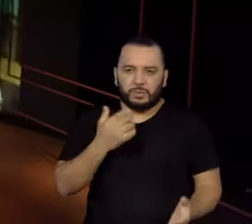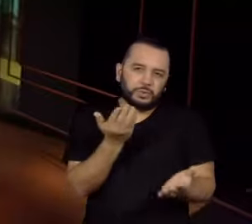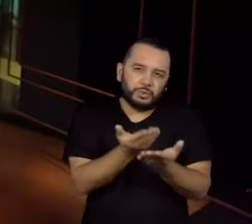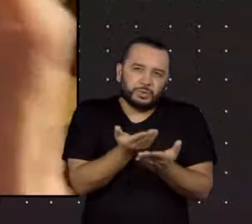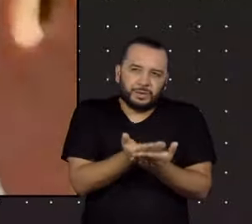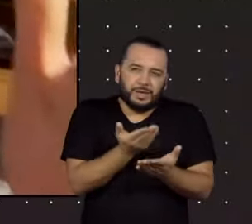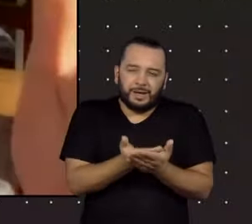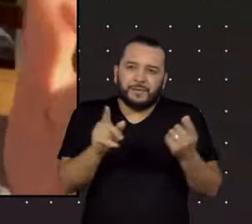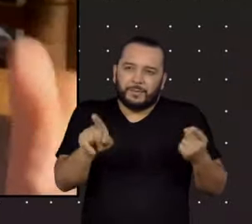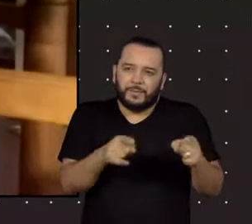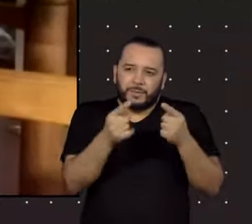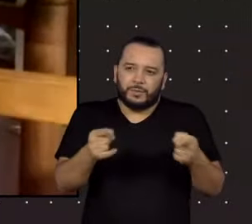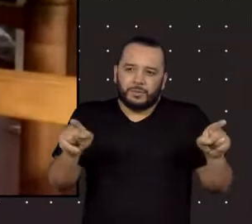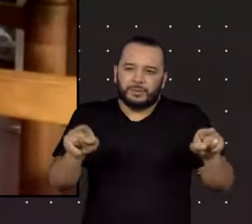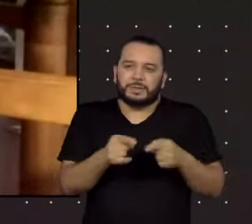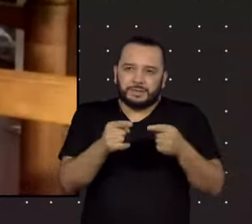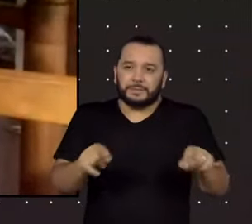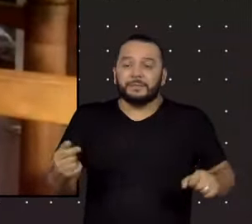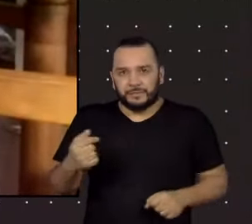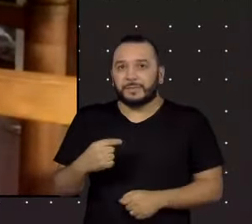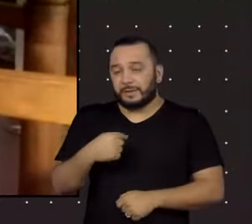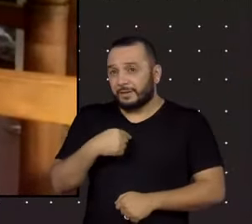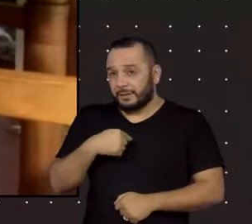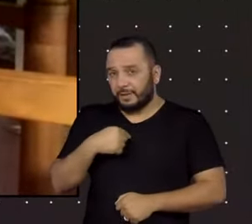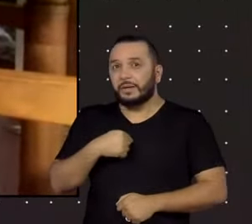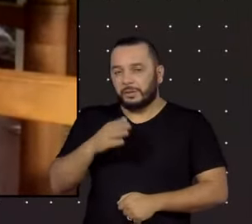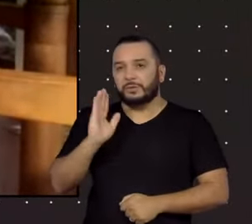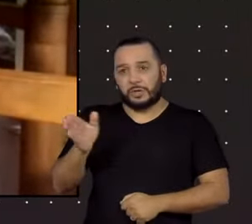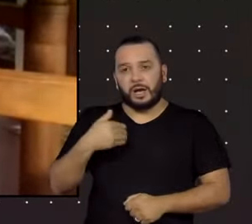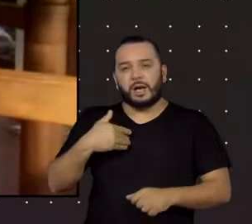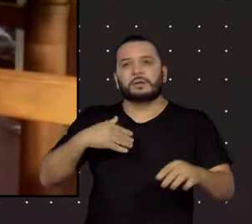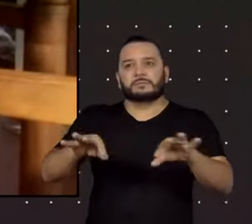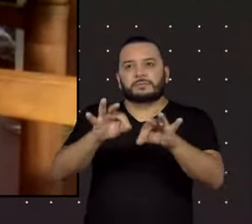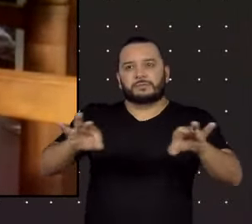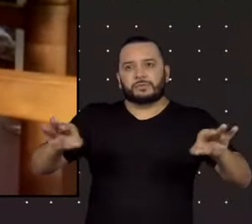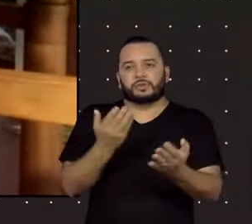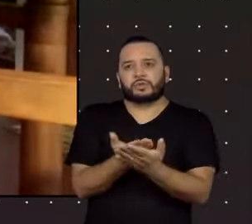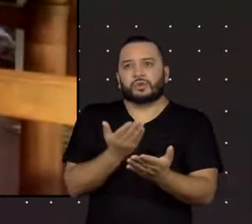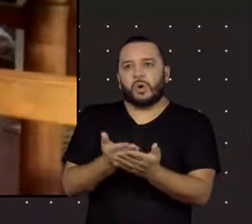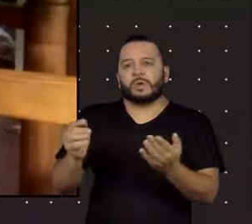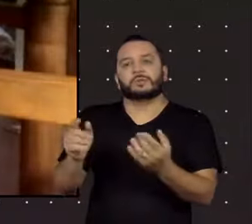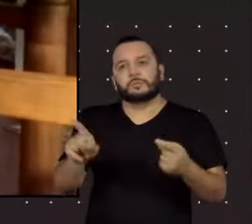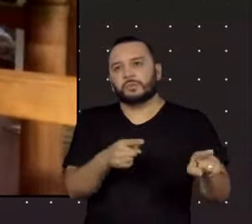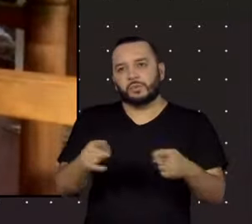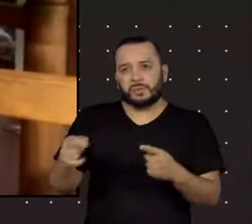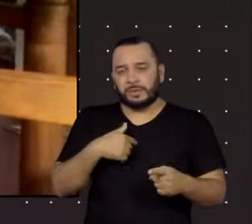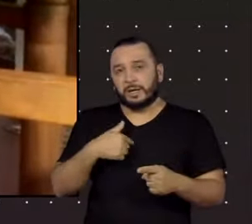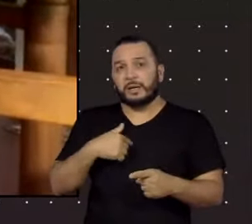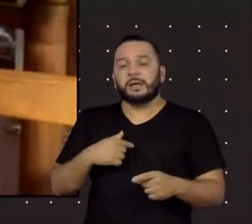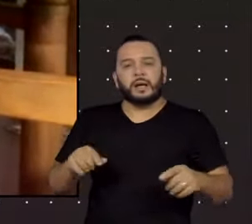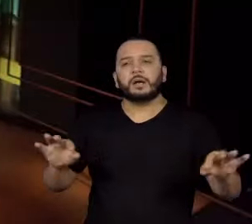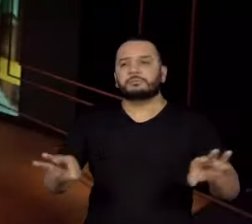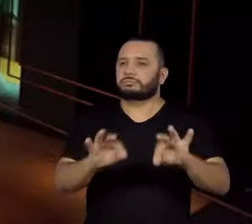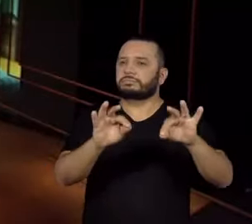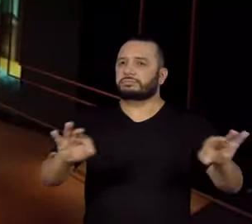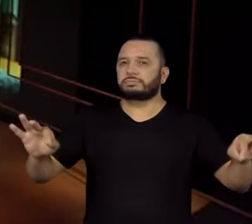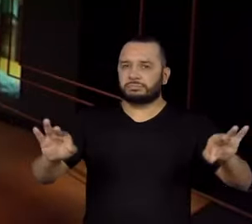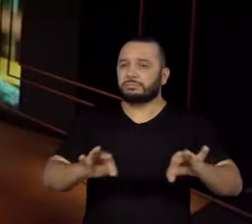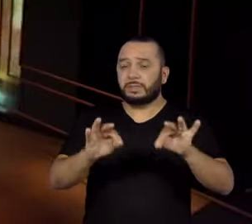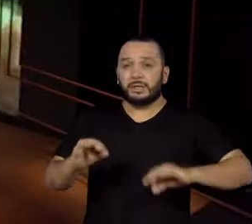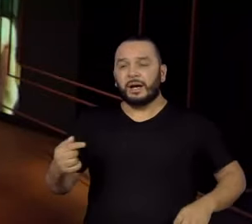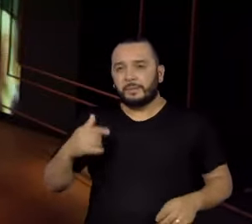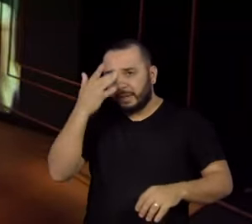regendo um coral de estudantes lá na Escola Livre de Música, aluno de Kohlreuter, que foi o nosso professor. Aí a Gazeta tirou uma fotografia minha regendo um